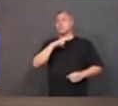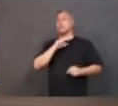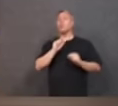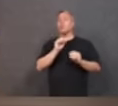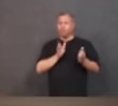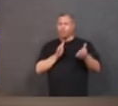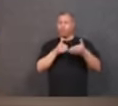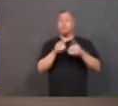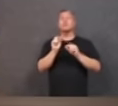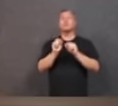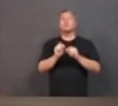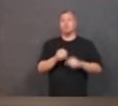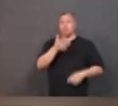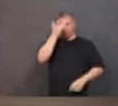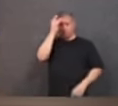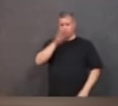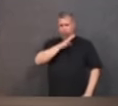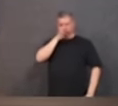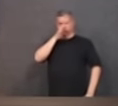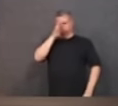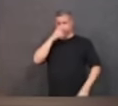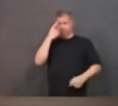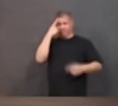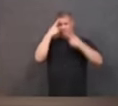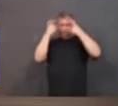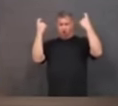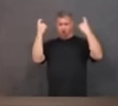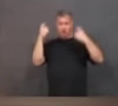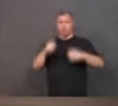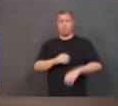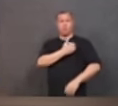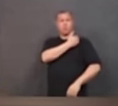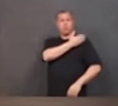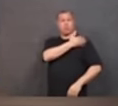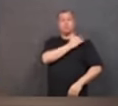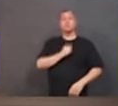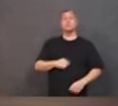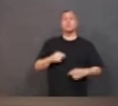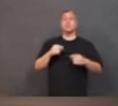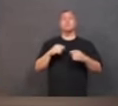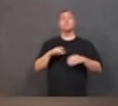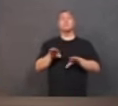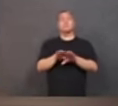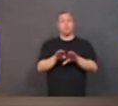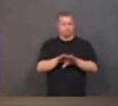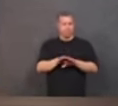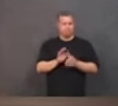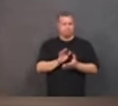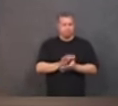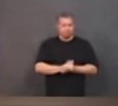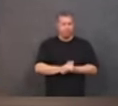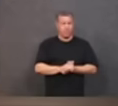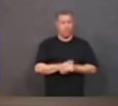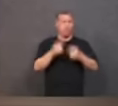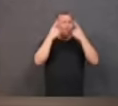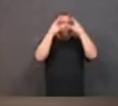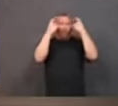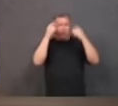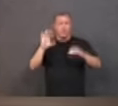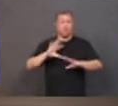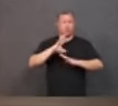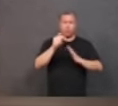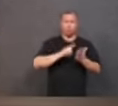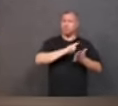à intolerância, ao preconceito, à violência. Violência de toda a natureza, de